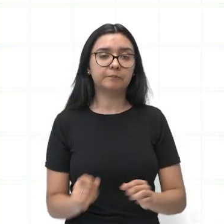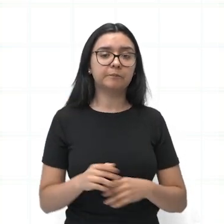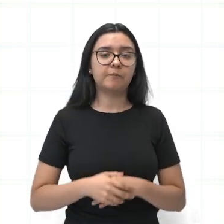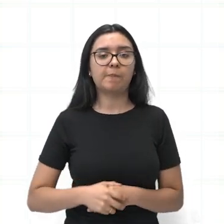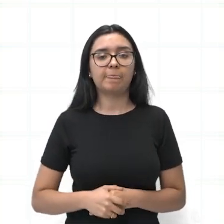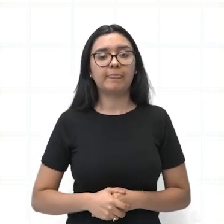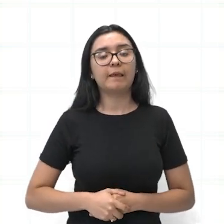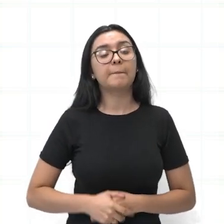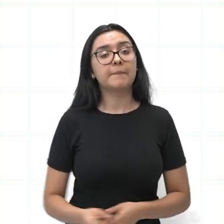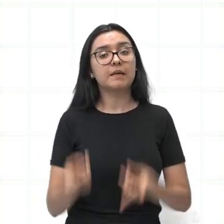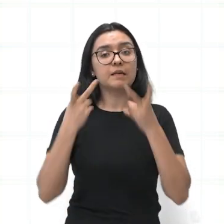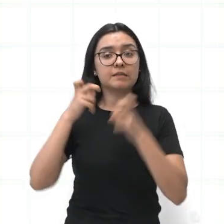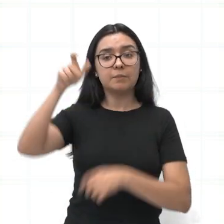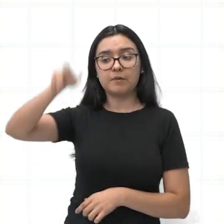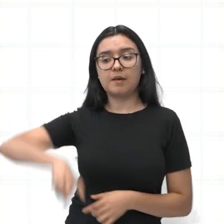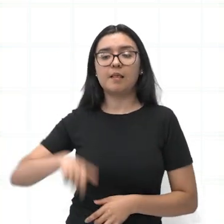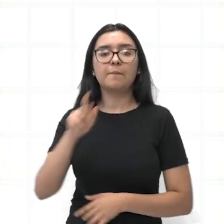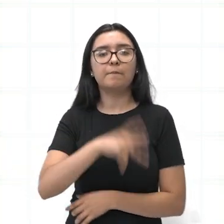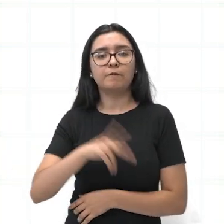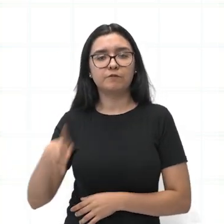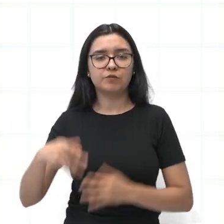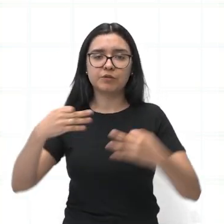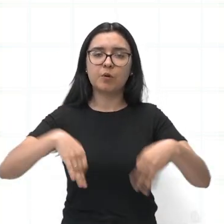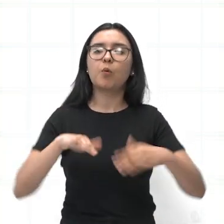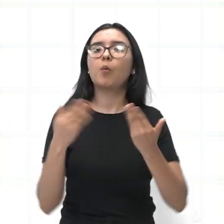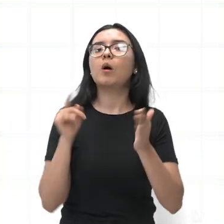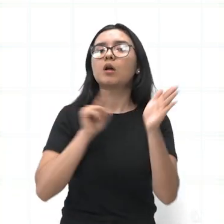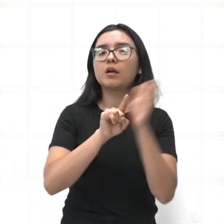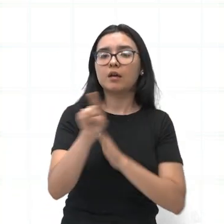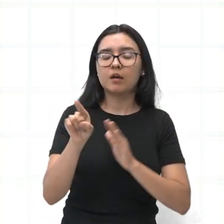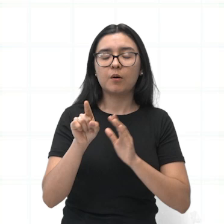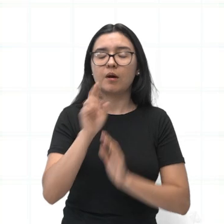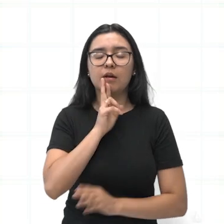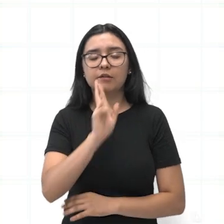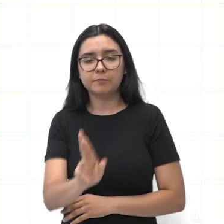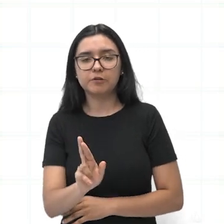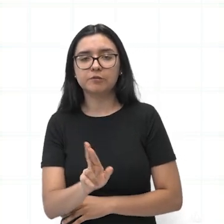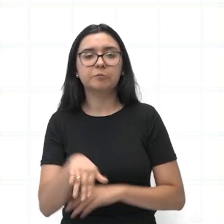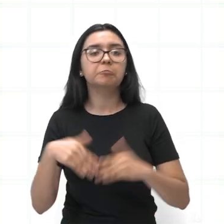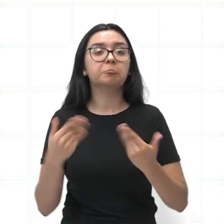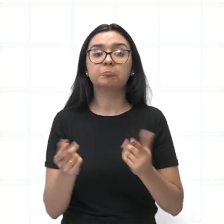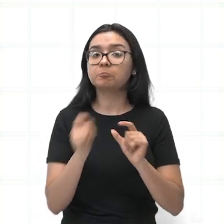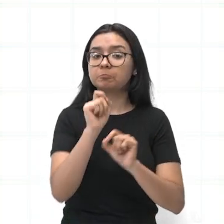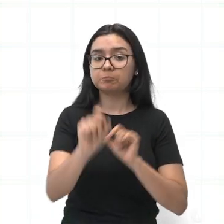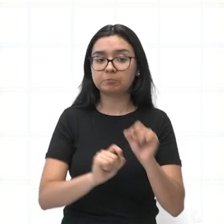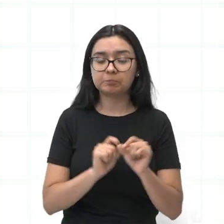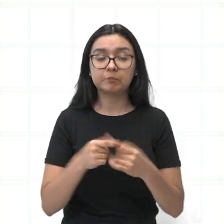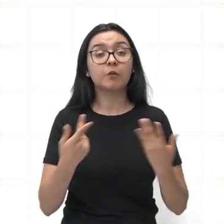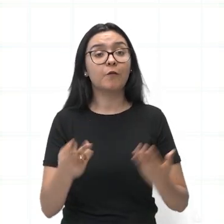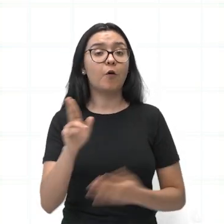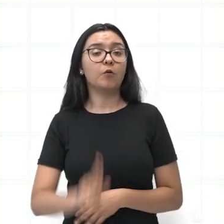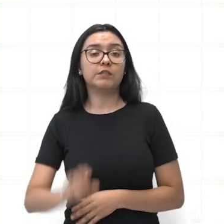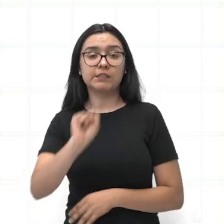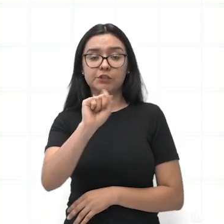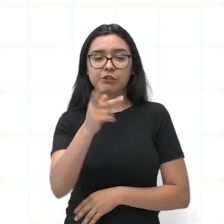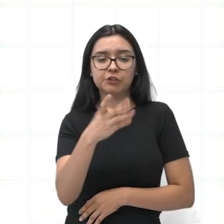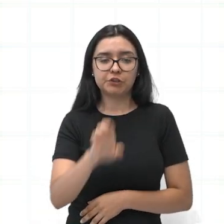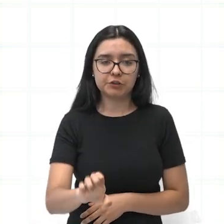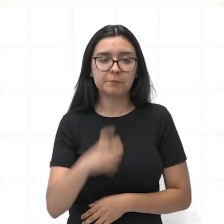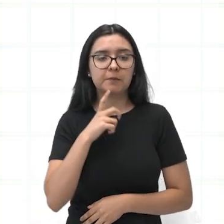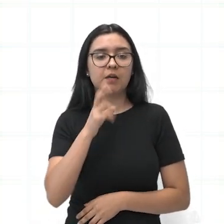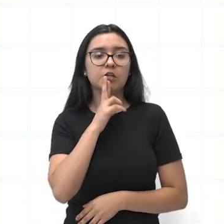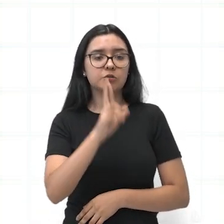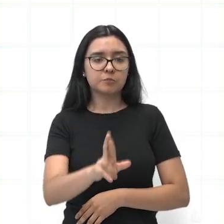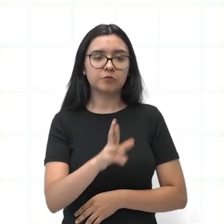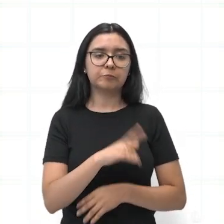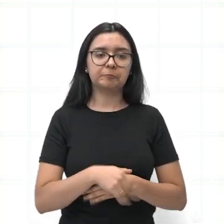é professora, tá bom? Então, qual seria a resposta? Eu vou usar she para responder. Não vou usar o they, que